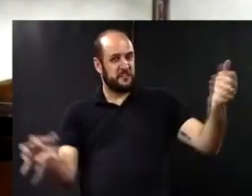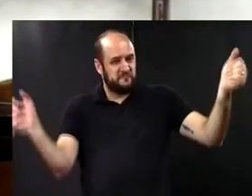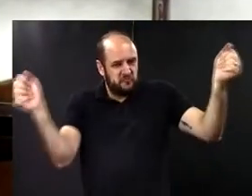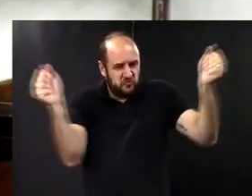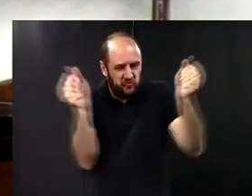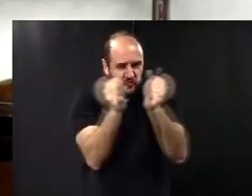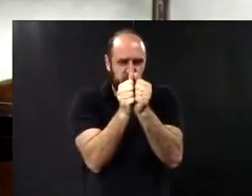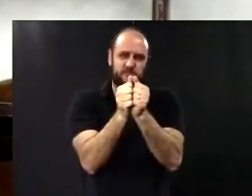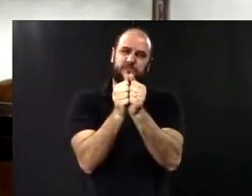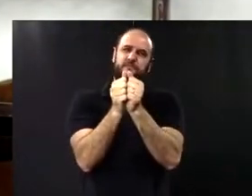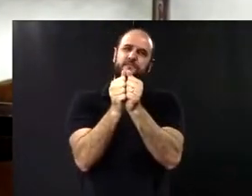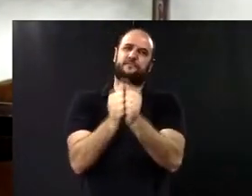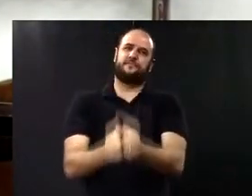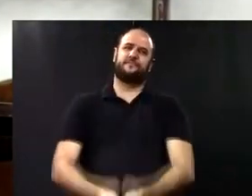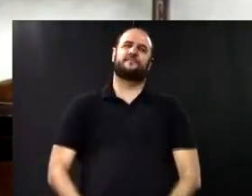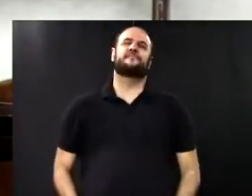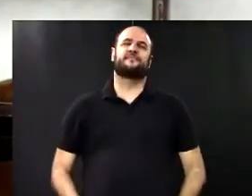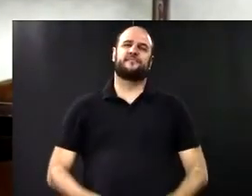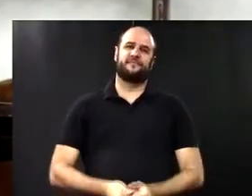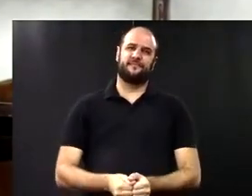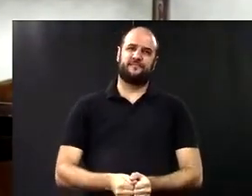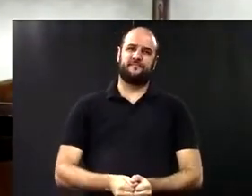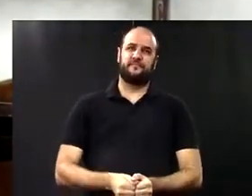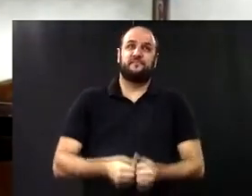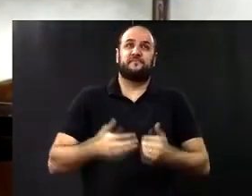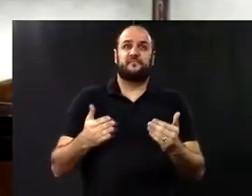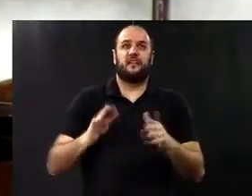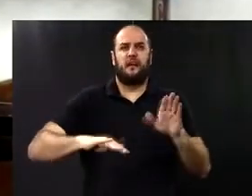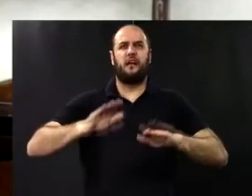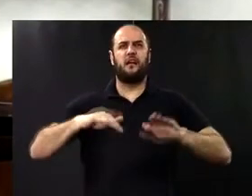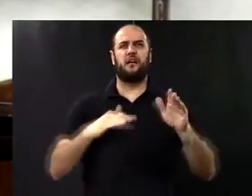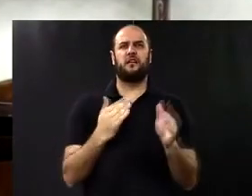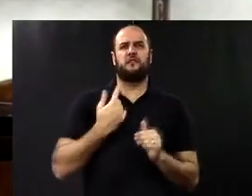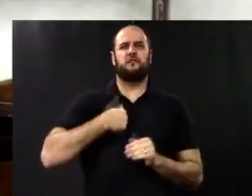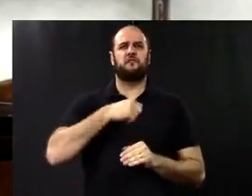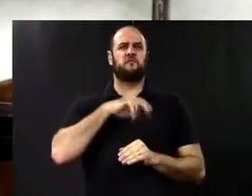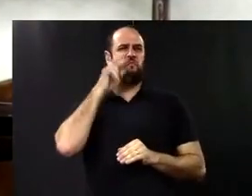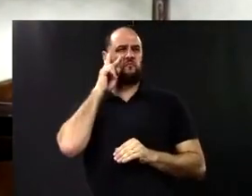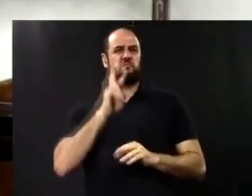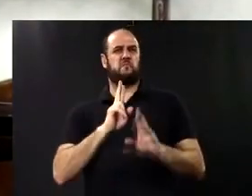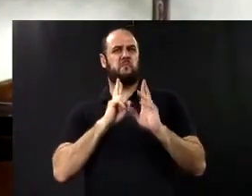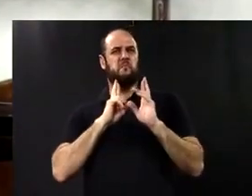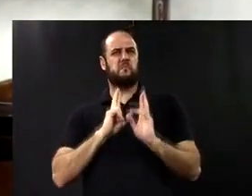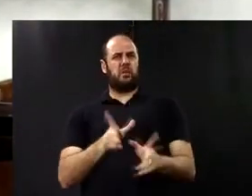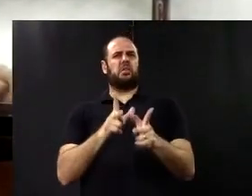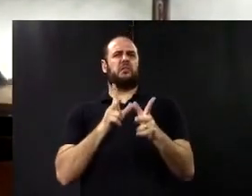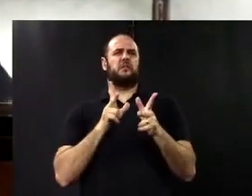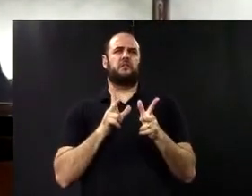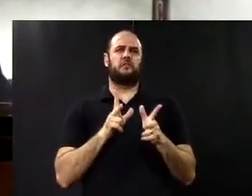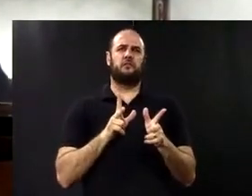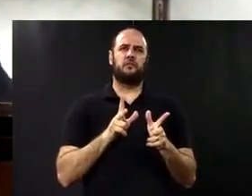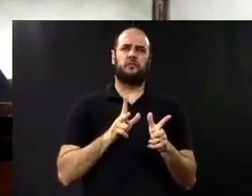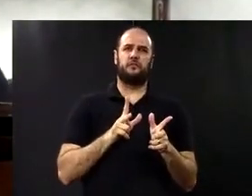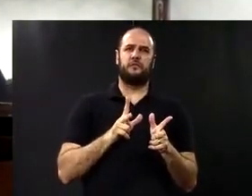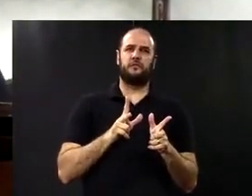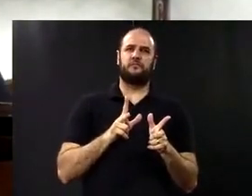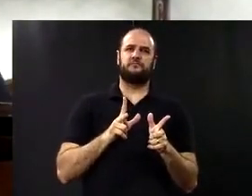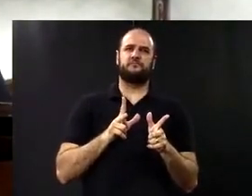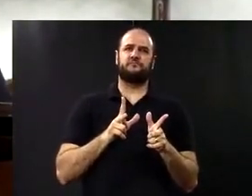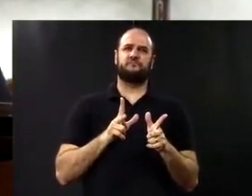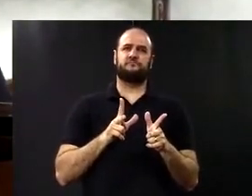andam de mãos dadas. Talvez isso possa soar para você não tão bem,